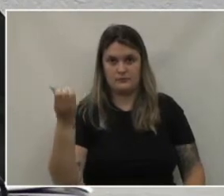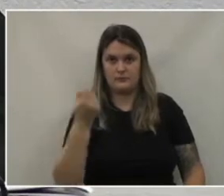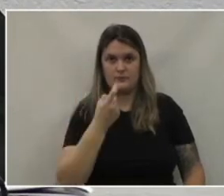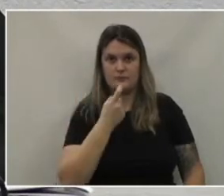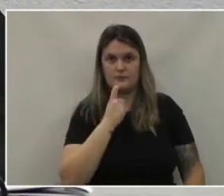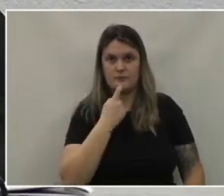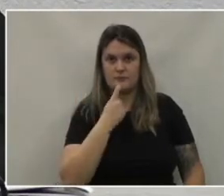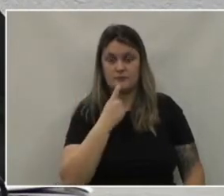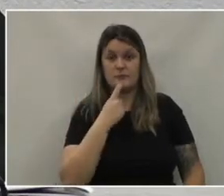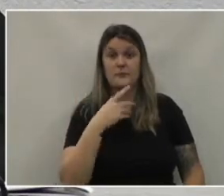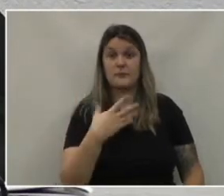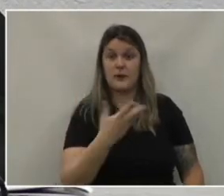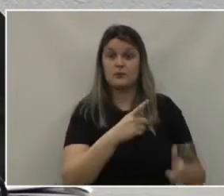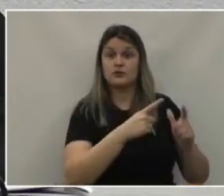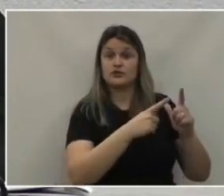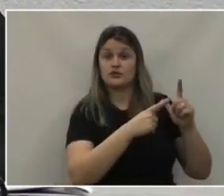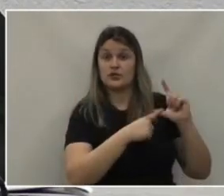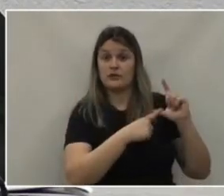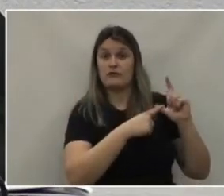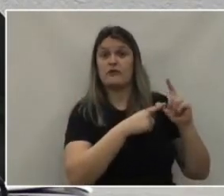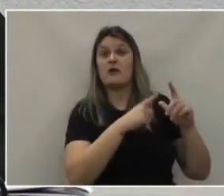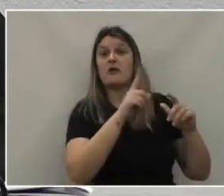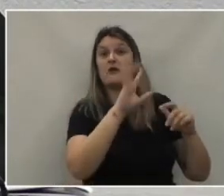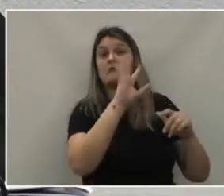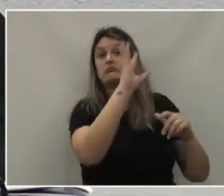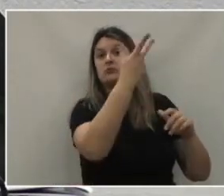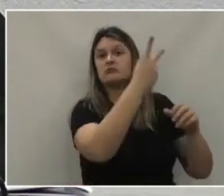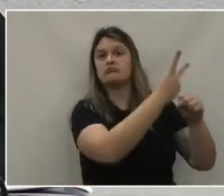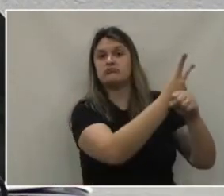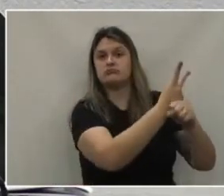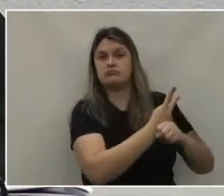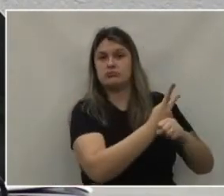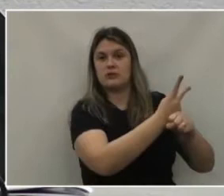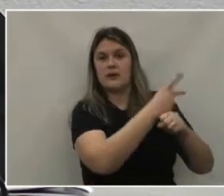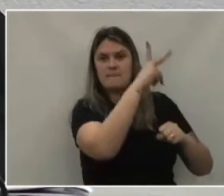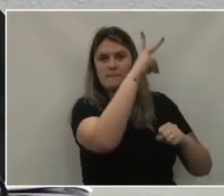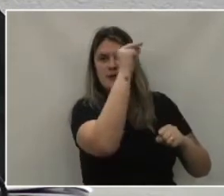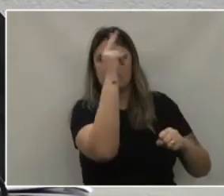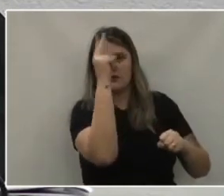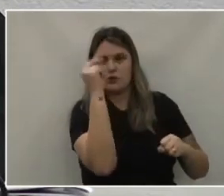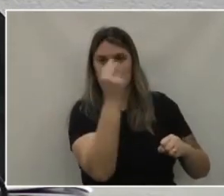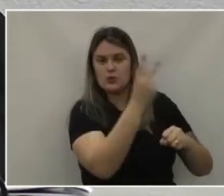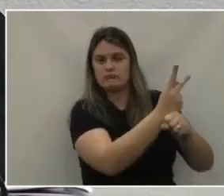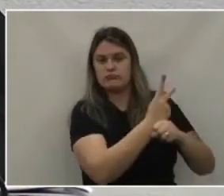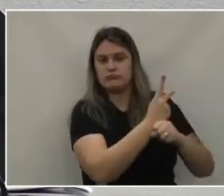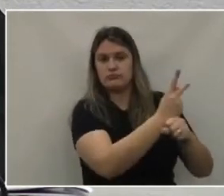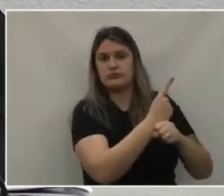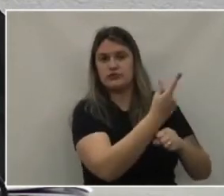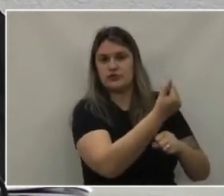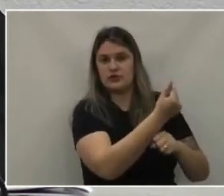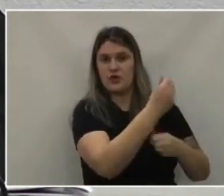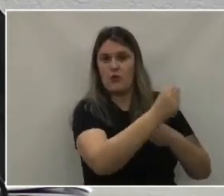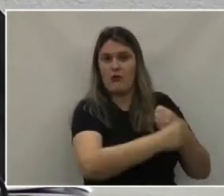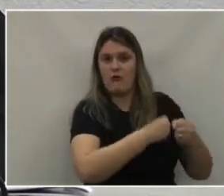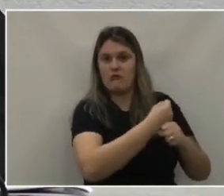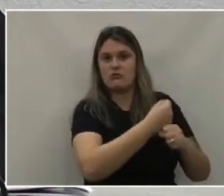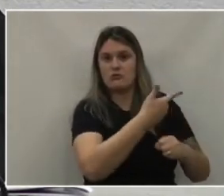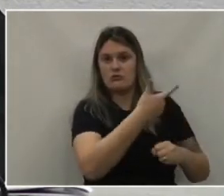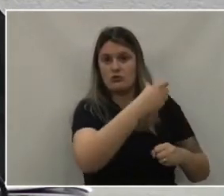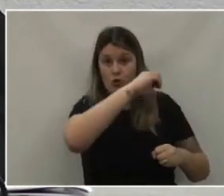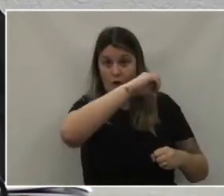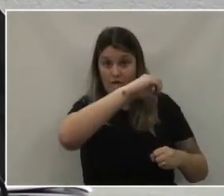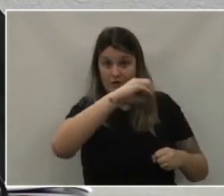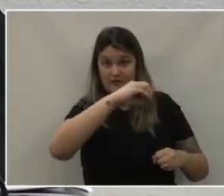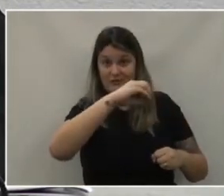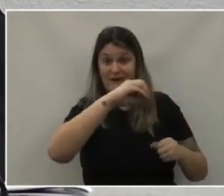433.530.236,46. Dívida oriunda de empréstimos realizados pelo Executivo na década de 90, com aval desta Câmara